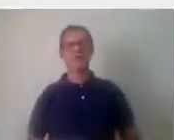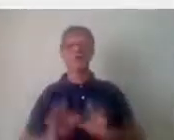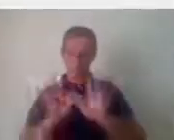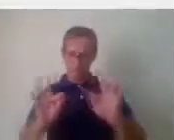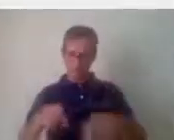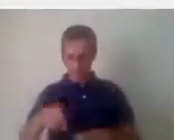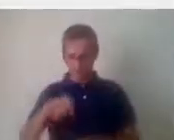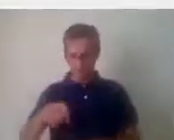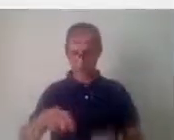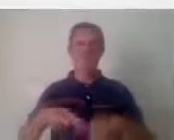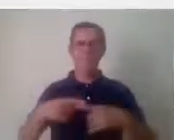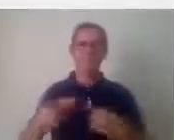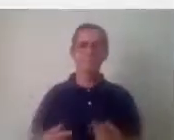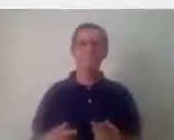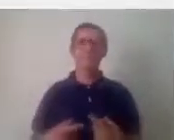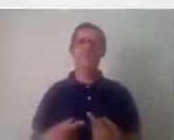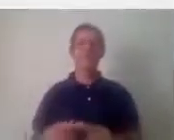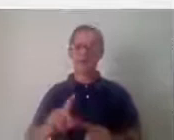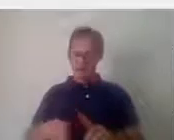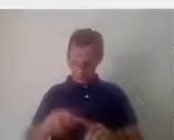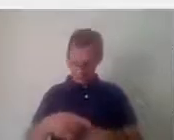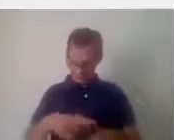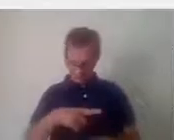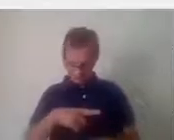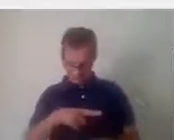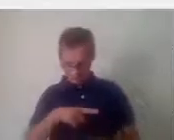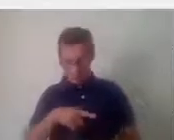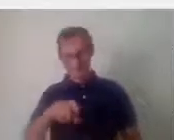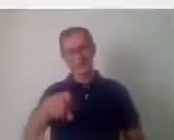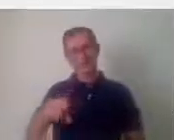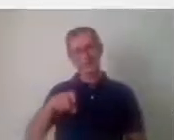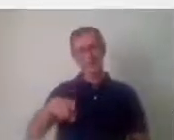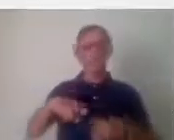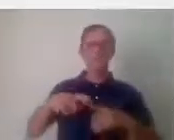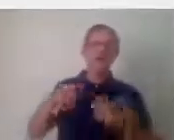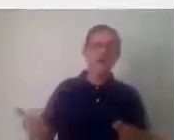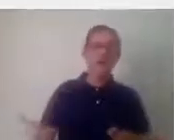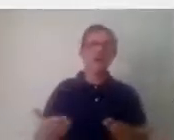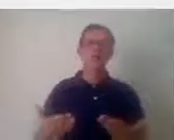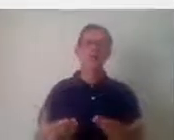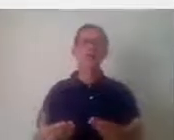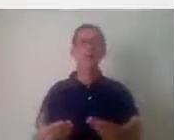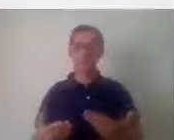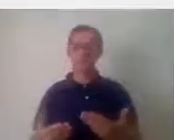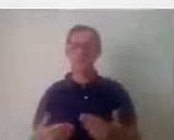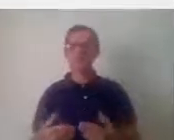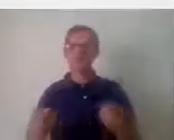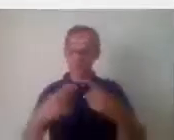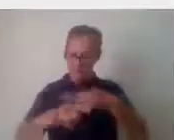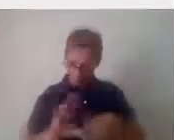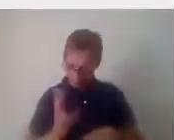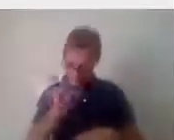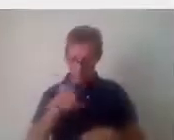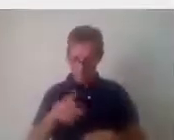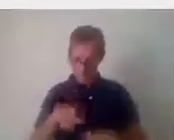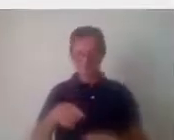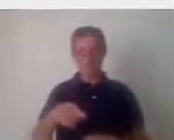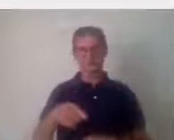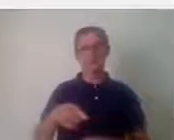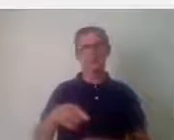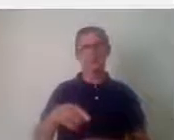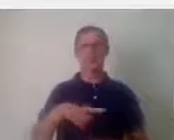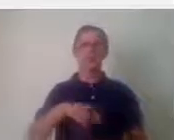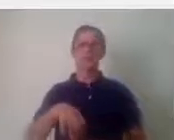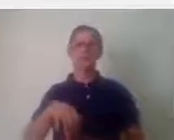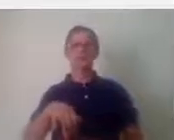de x. E aí, depois, você integra ela em relação a x. Agora, e se o contrário acontecer? O seu x